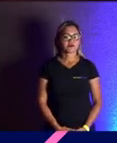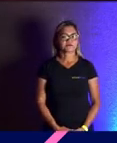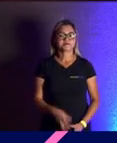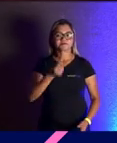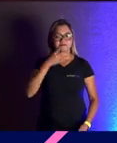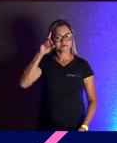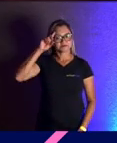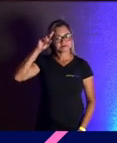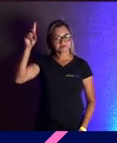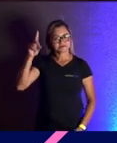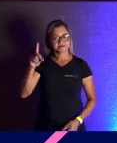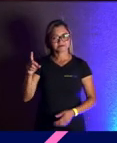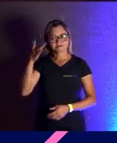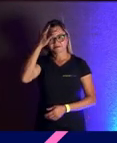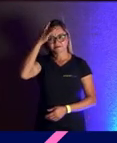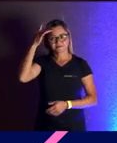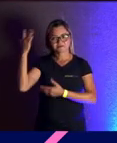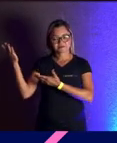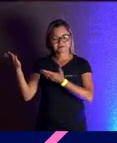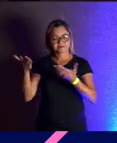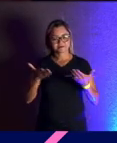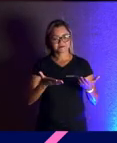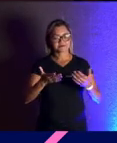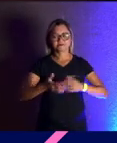Bom dia, Amanda.